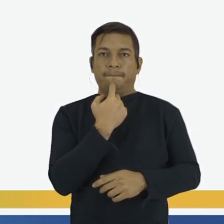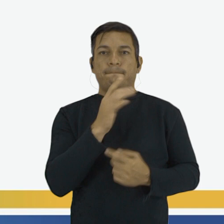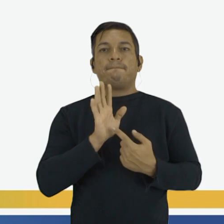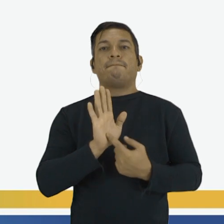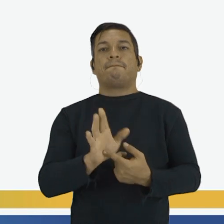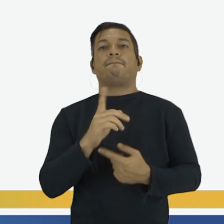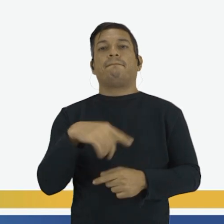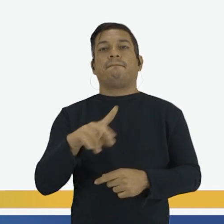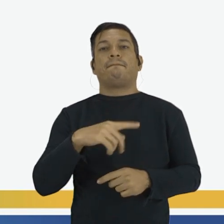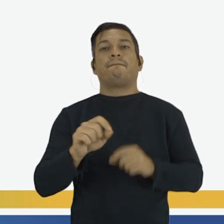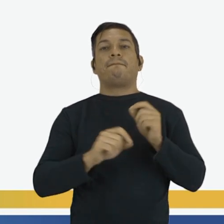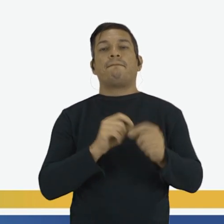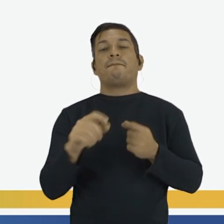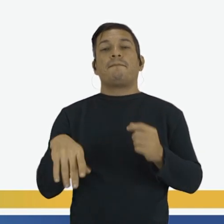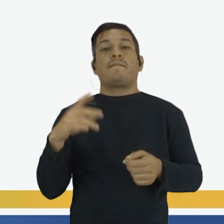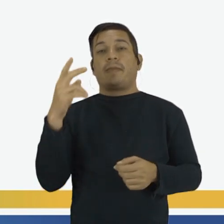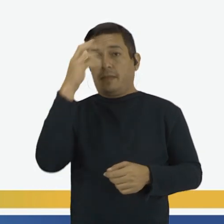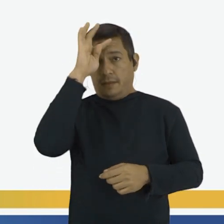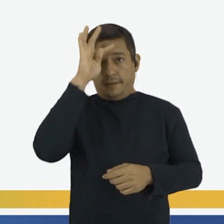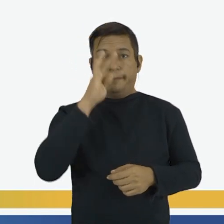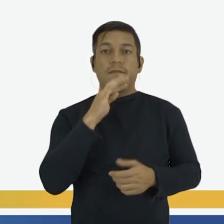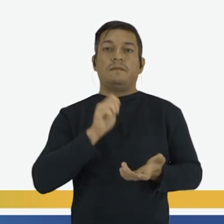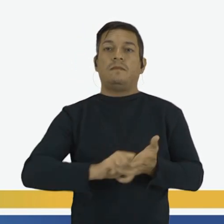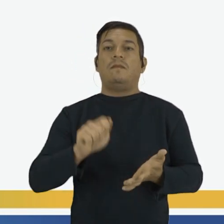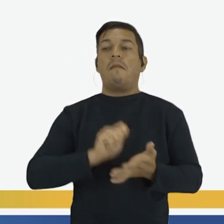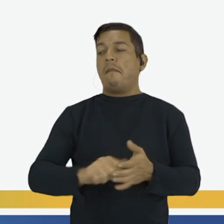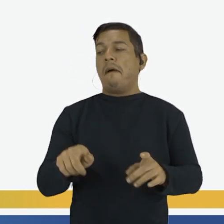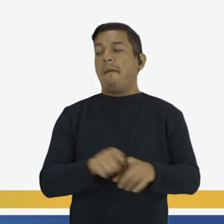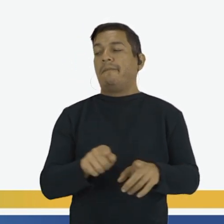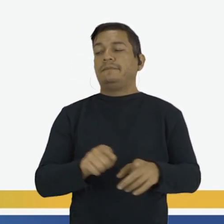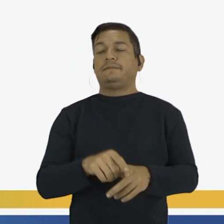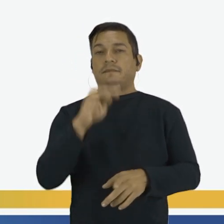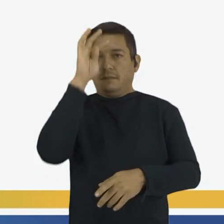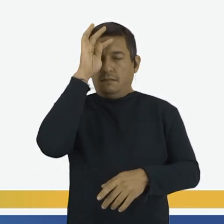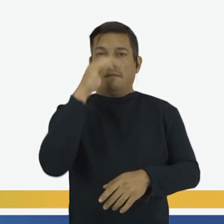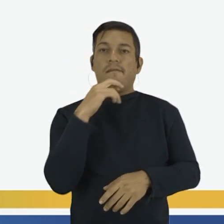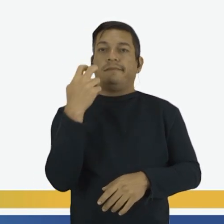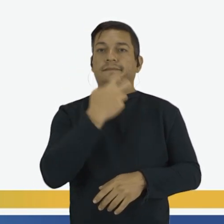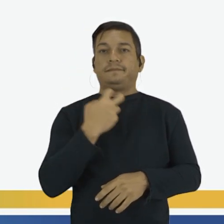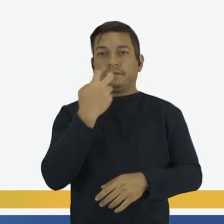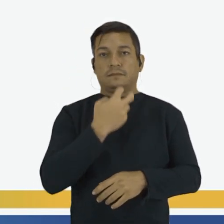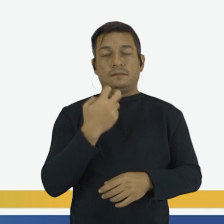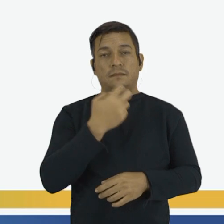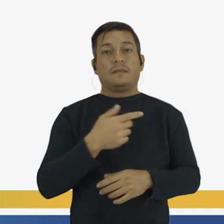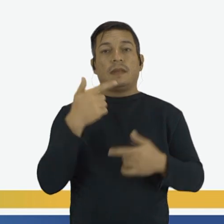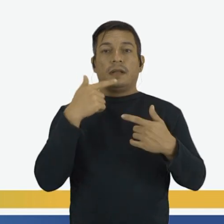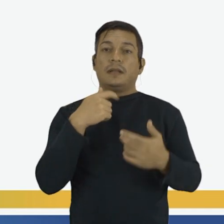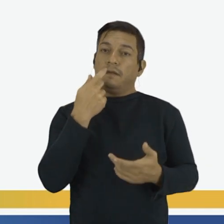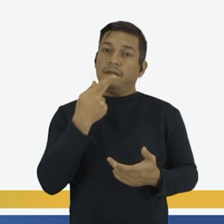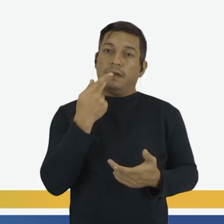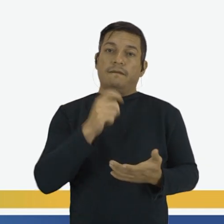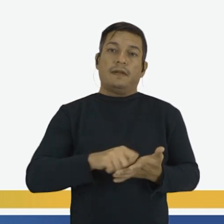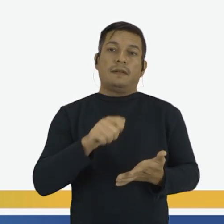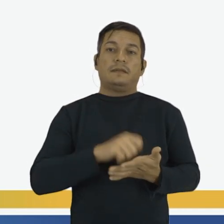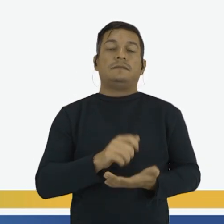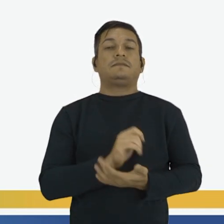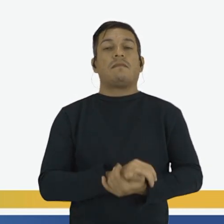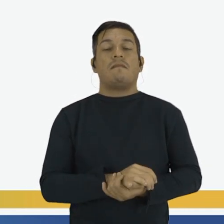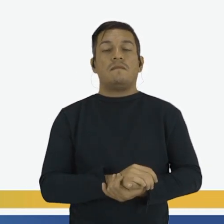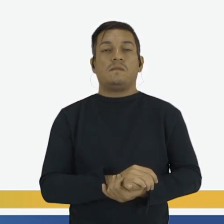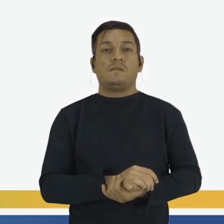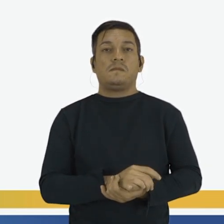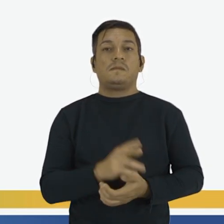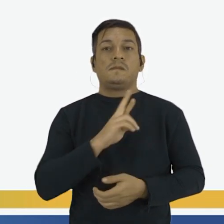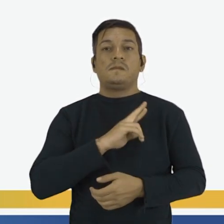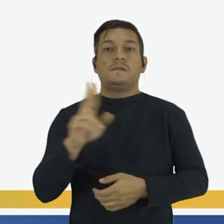mostrando a vocês a tradição escrita e aqui a tradição oral, que é a linguagem falada, né? A religião,